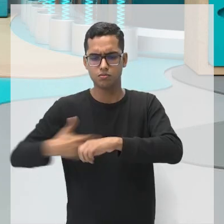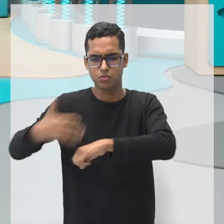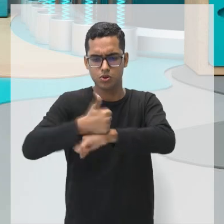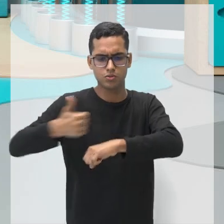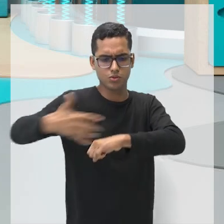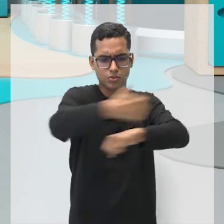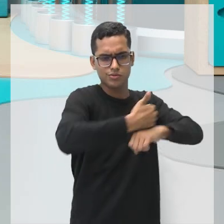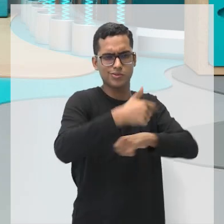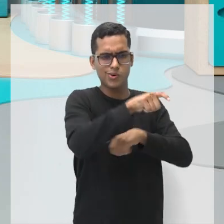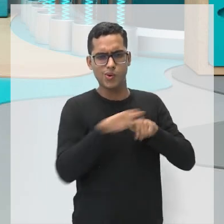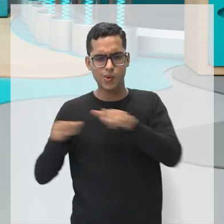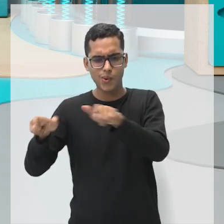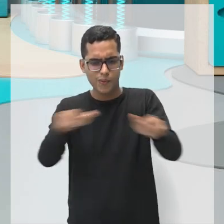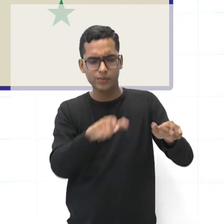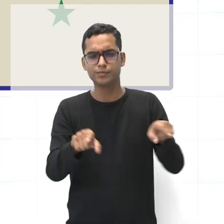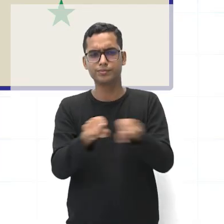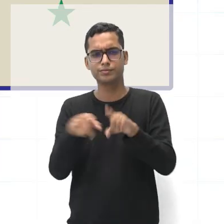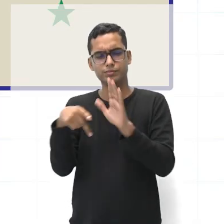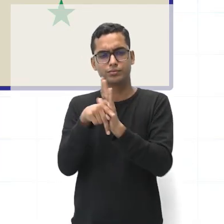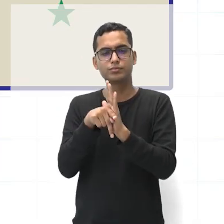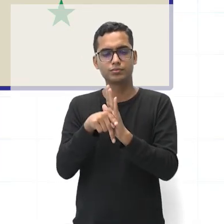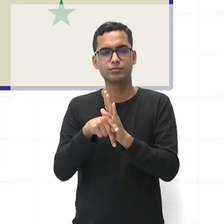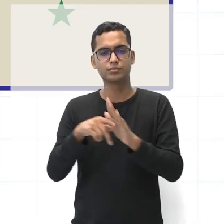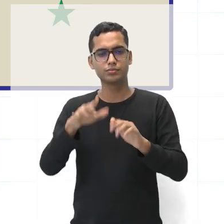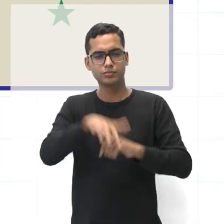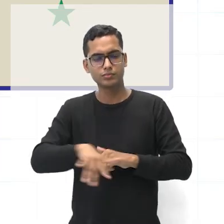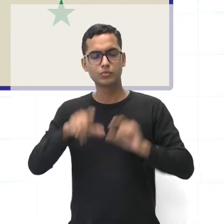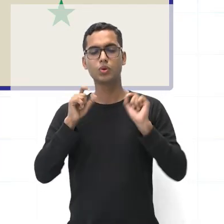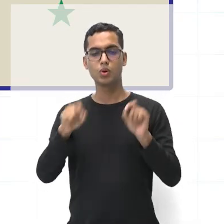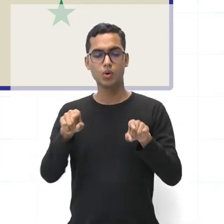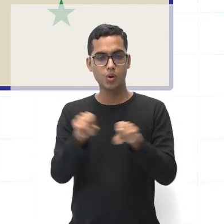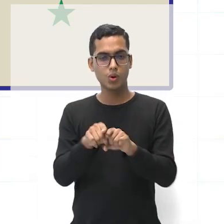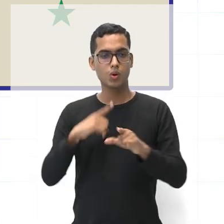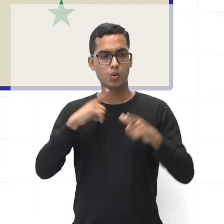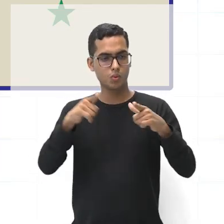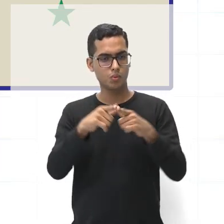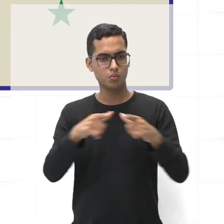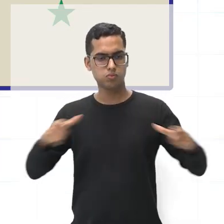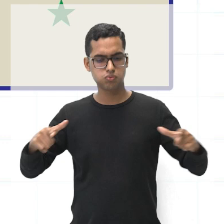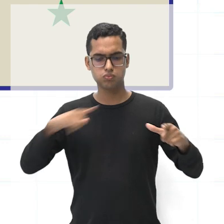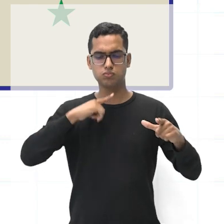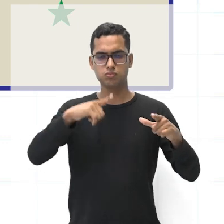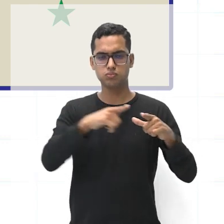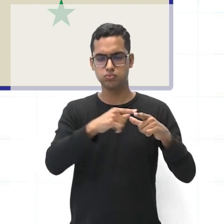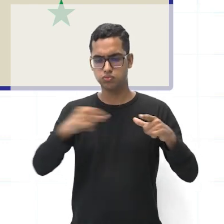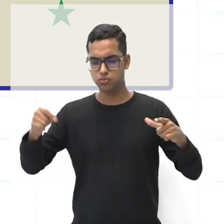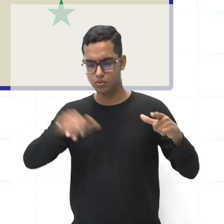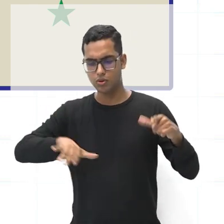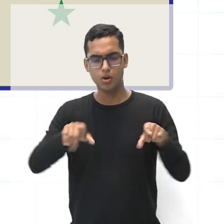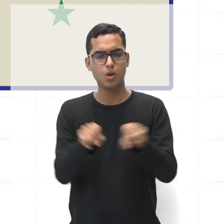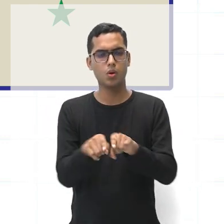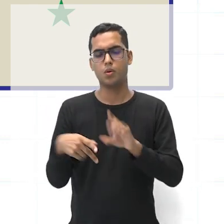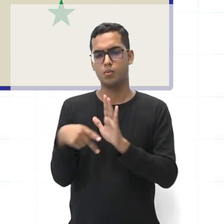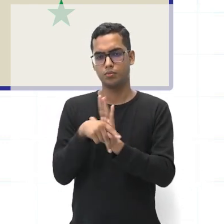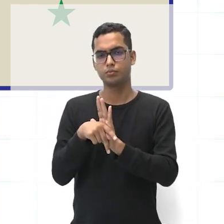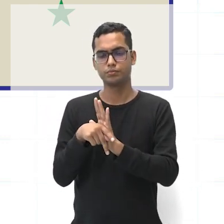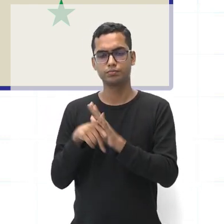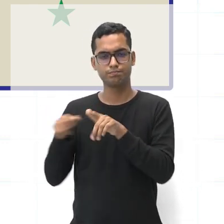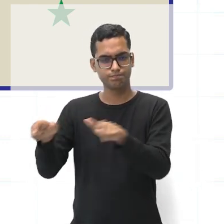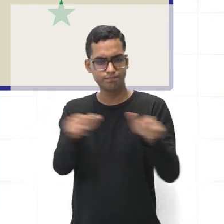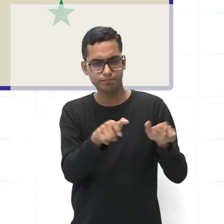um pouco do campo da barra-bandeira e da dinâmica do jogo, né? Os indivíduos colocam ali as